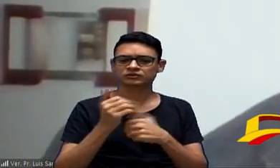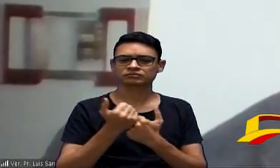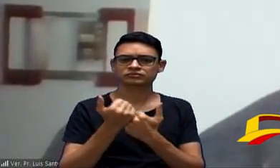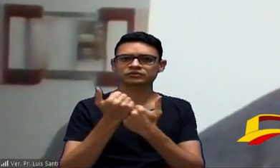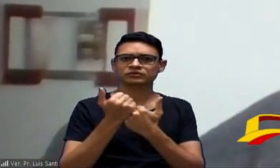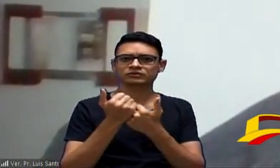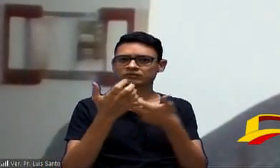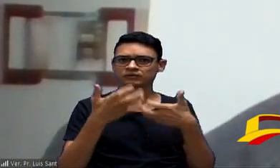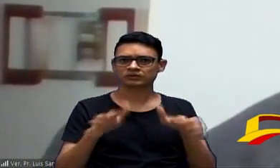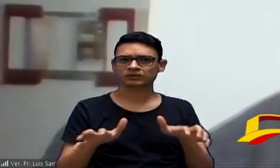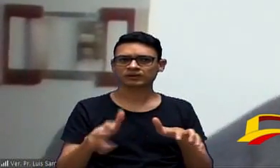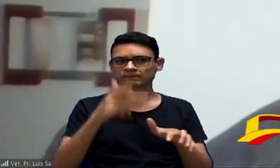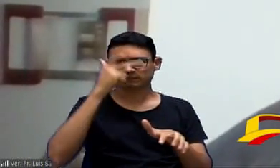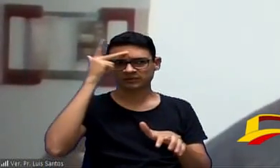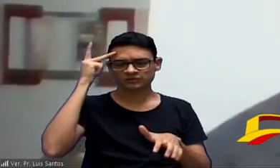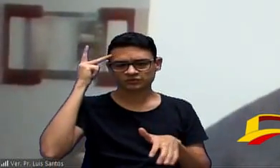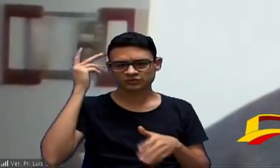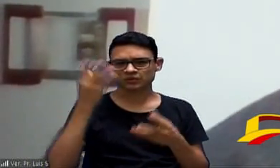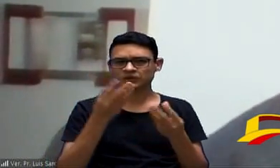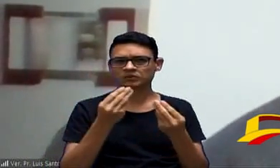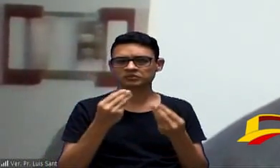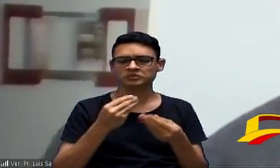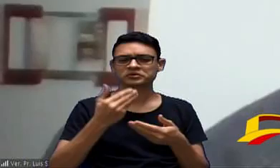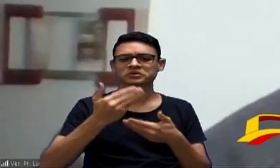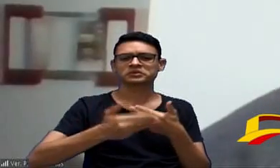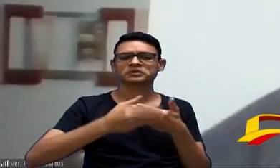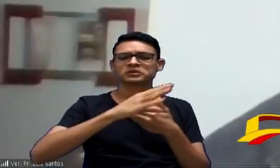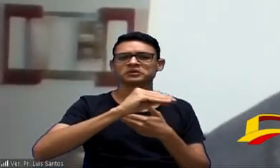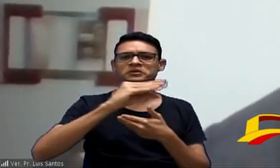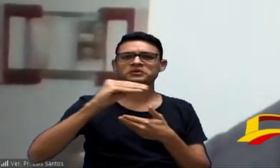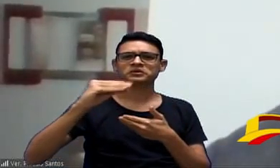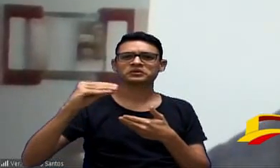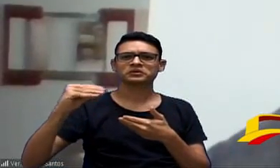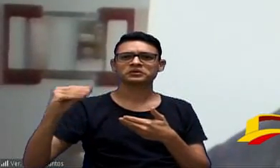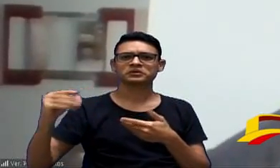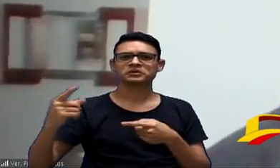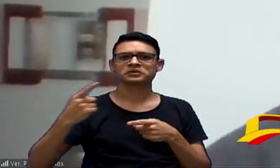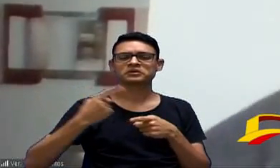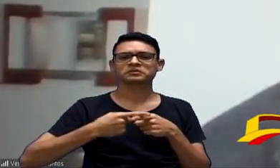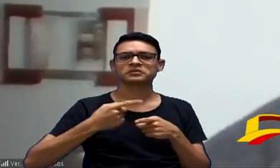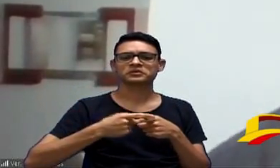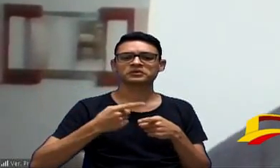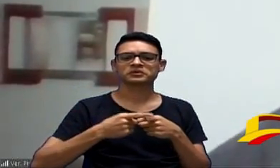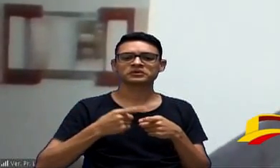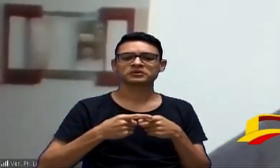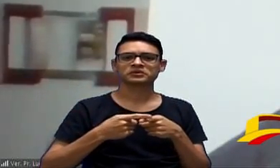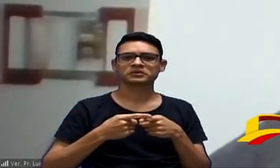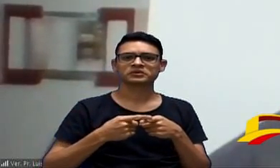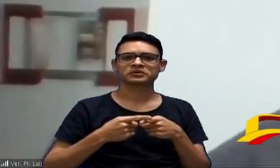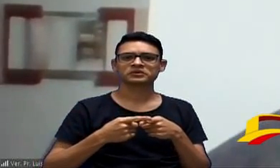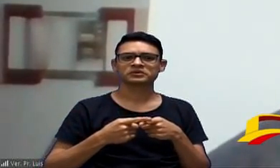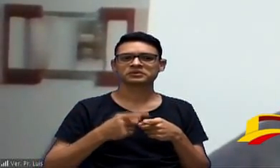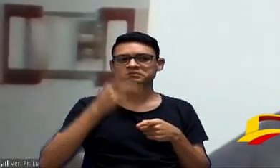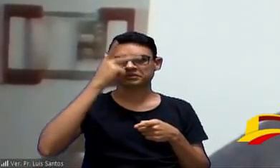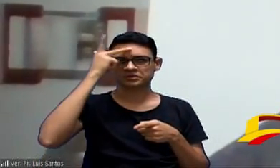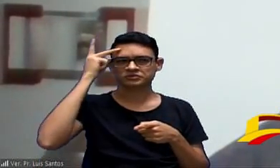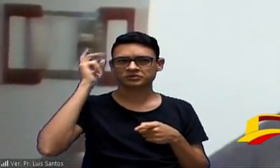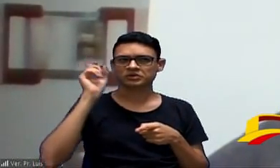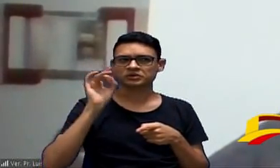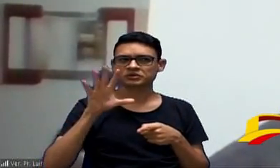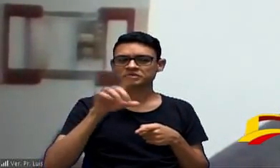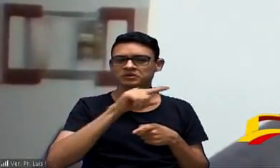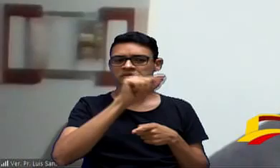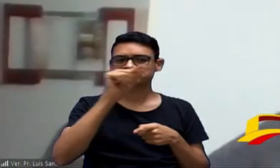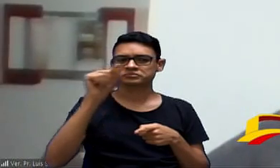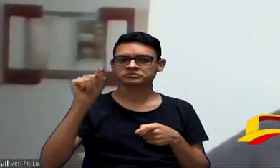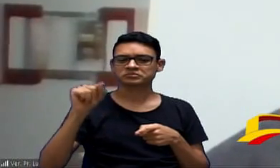e criou e falou incansavelmente, porque só pode participar esse pessoal. Então, tem que tomar muito cuidado com